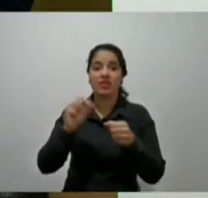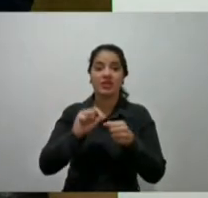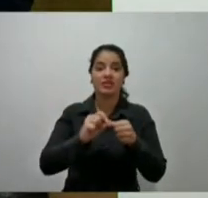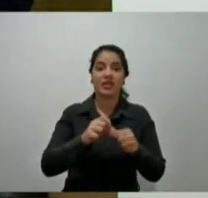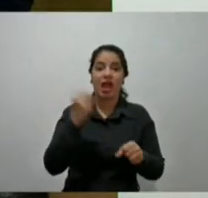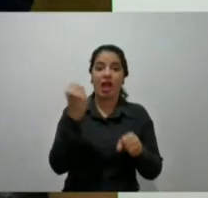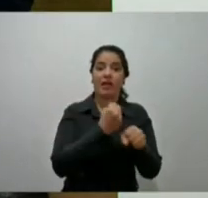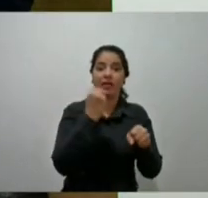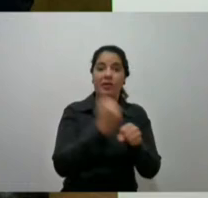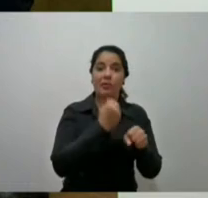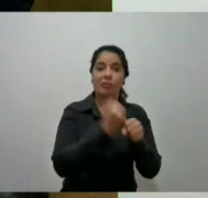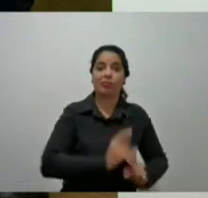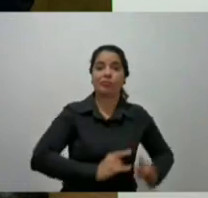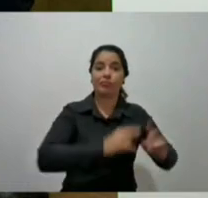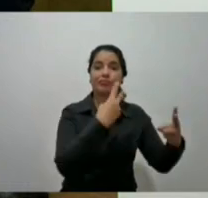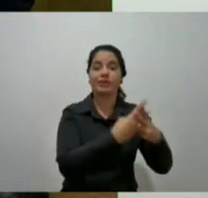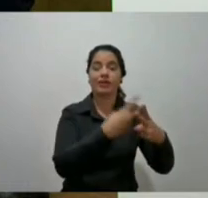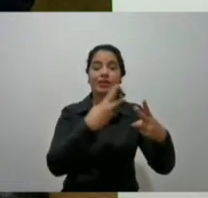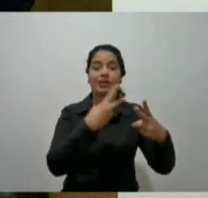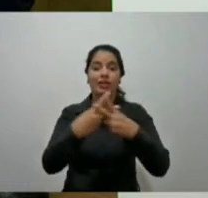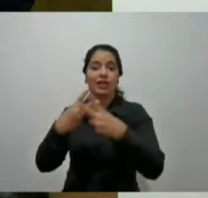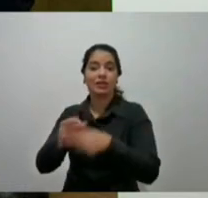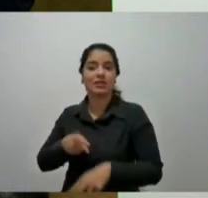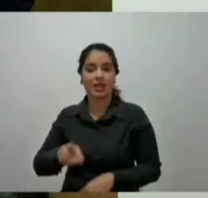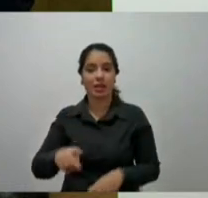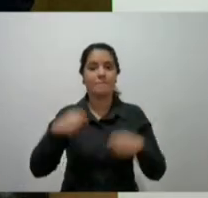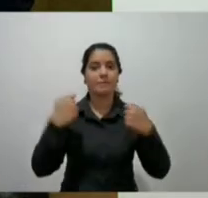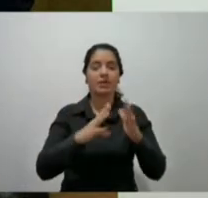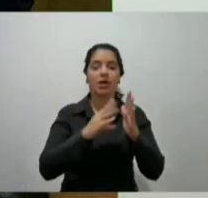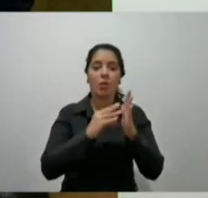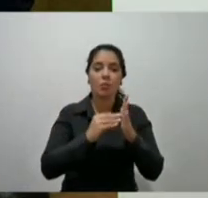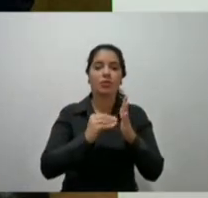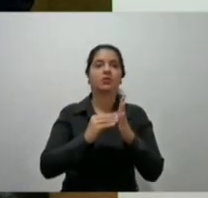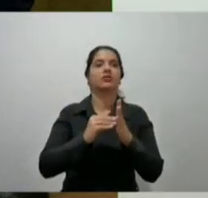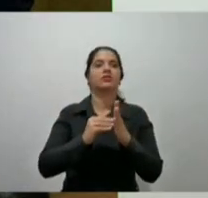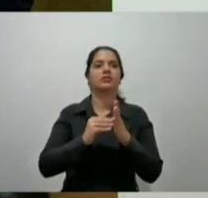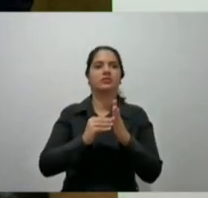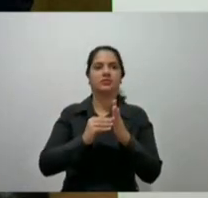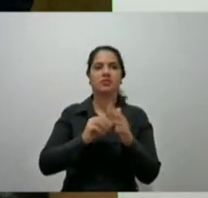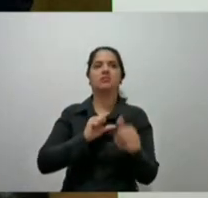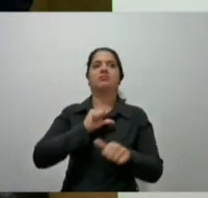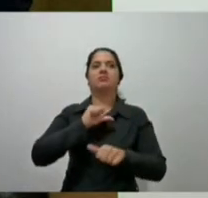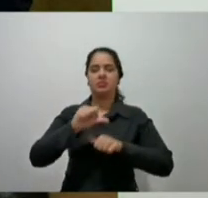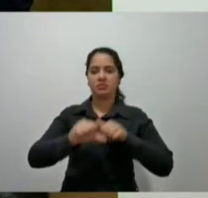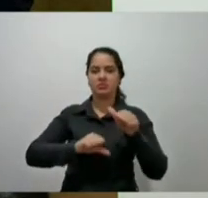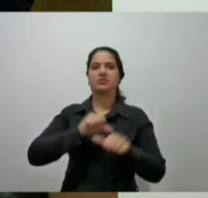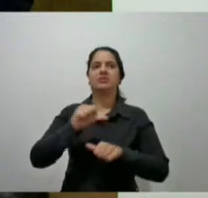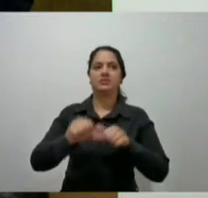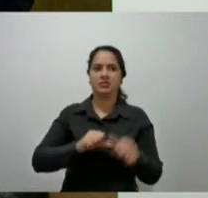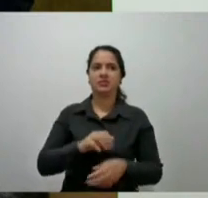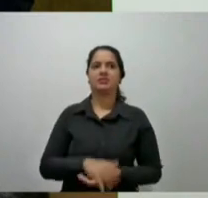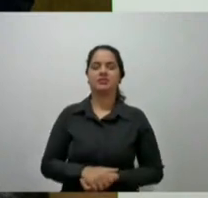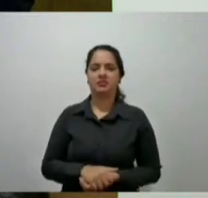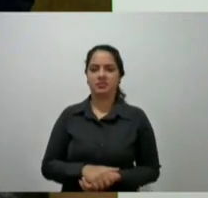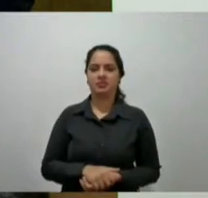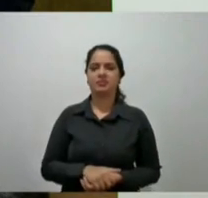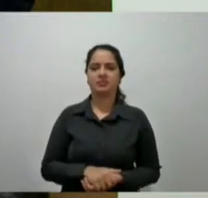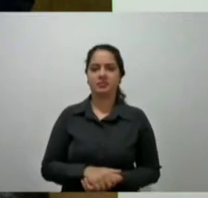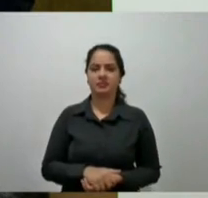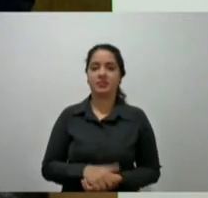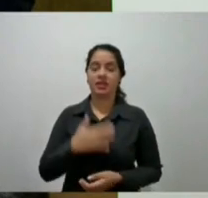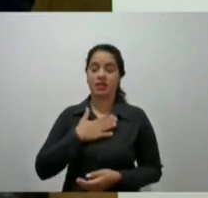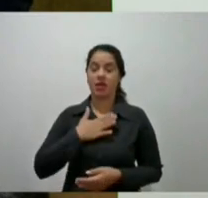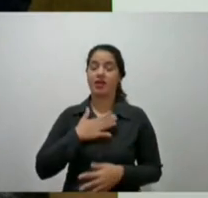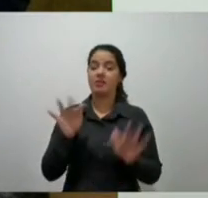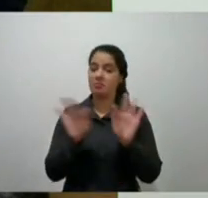da vida. Então, a gente tem que criar modelos de recuperação. Assim, isso está em torno, pelo menos da minha família, essas